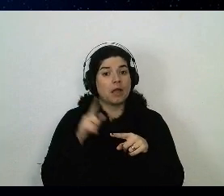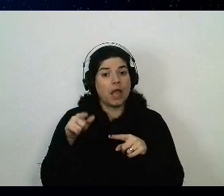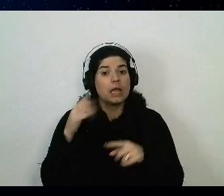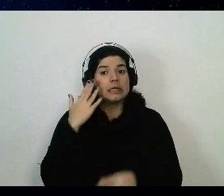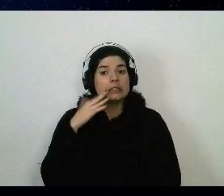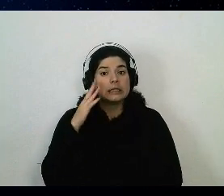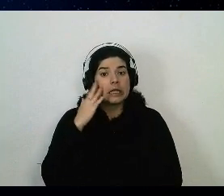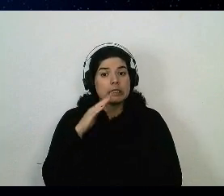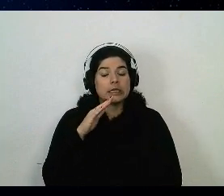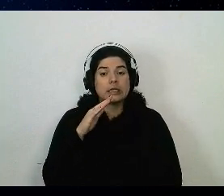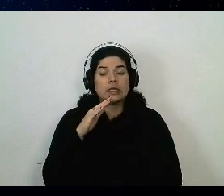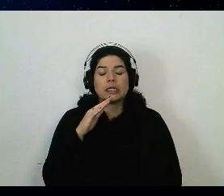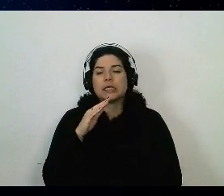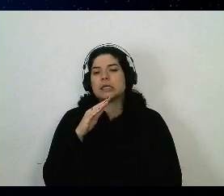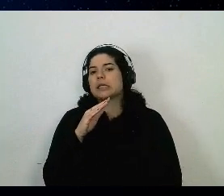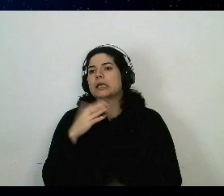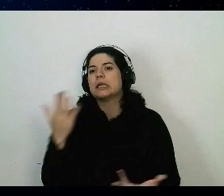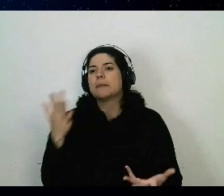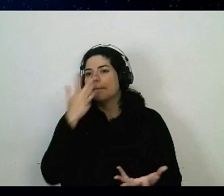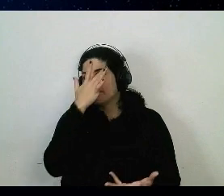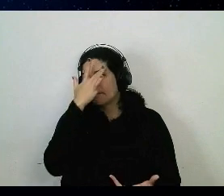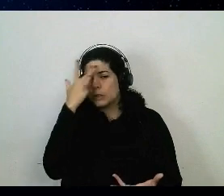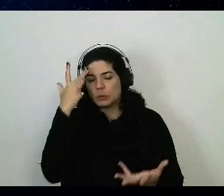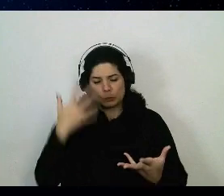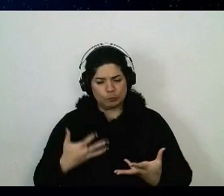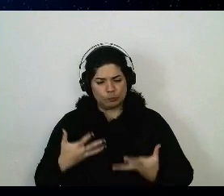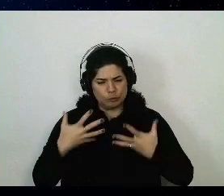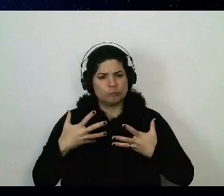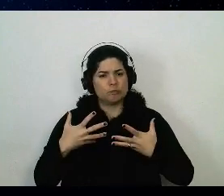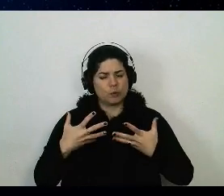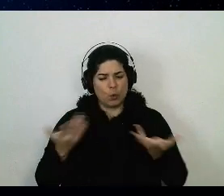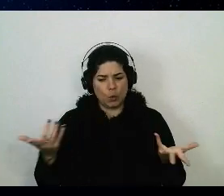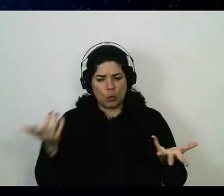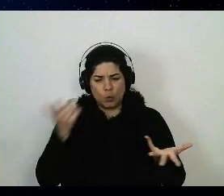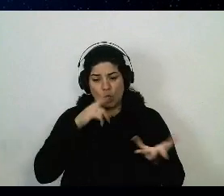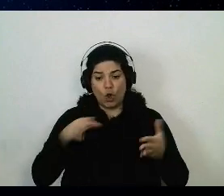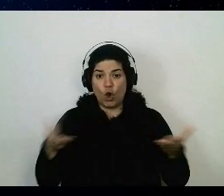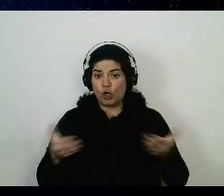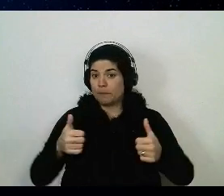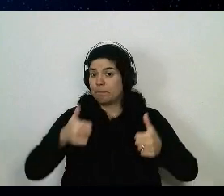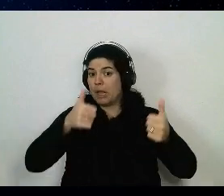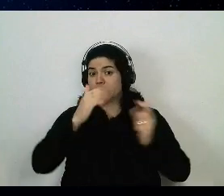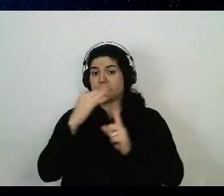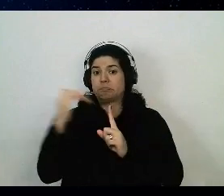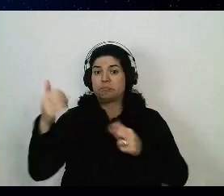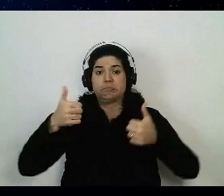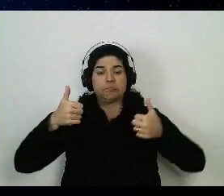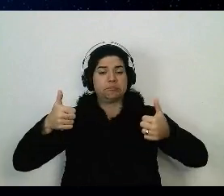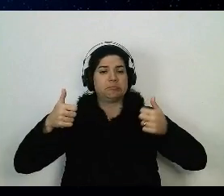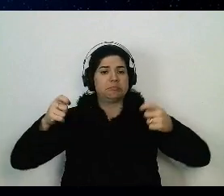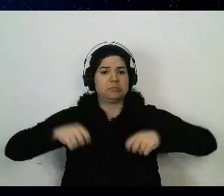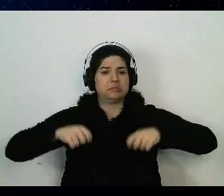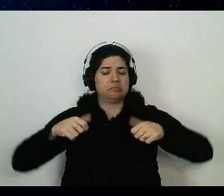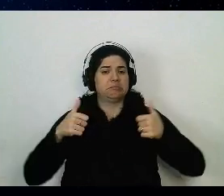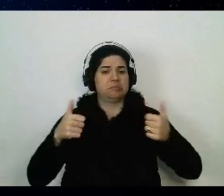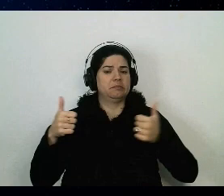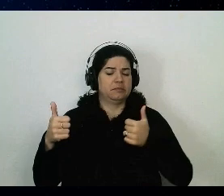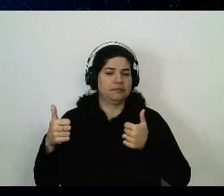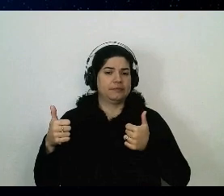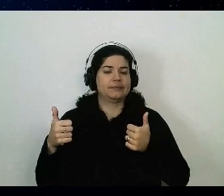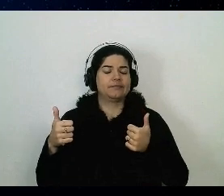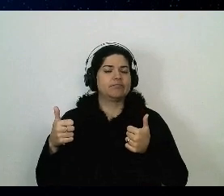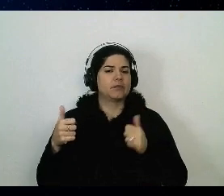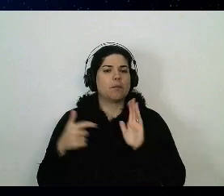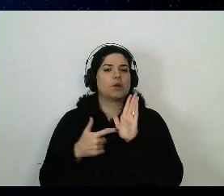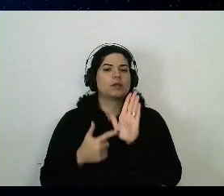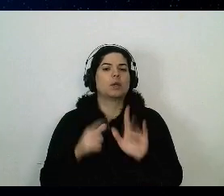fato move as pessoas que são bem-sucedidas hoje, né? E as empresas bem-sucedidas. E aí eu trago para vocês, Simon